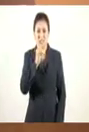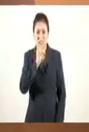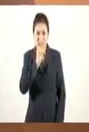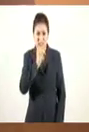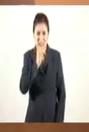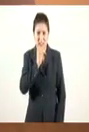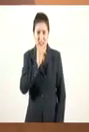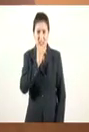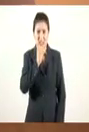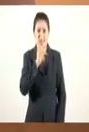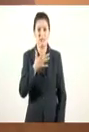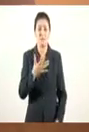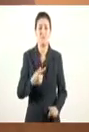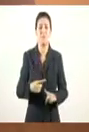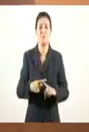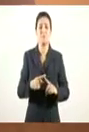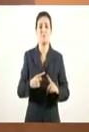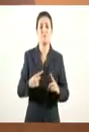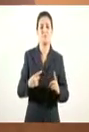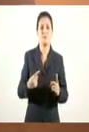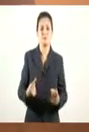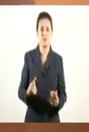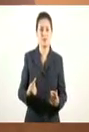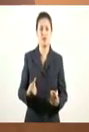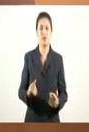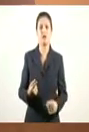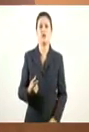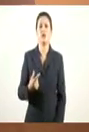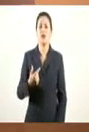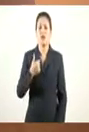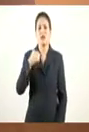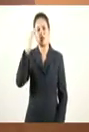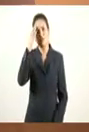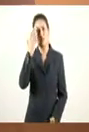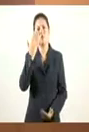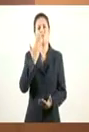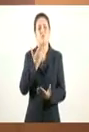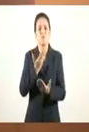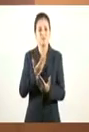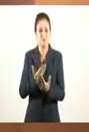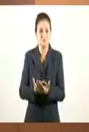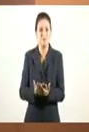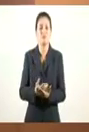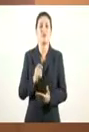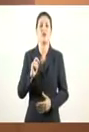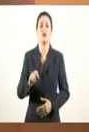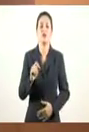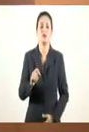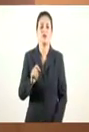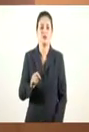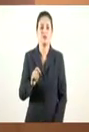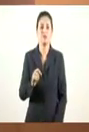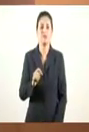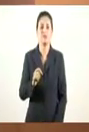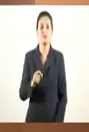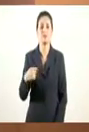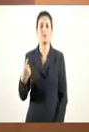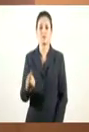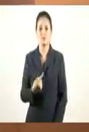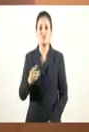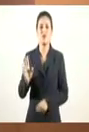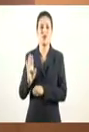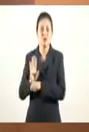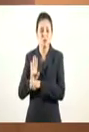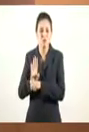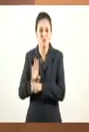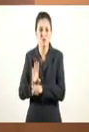tem uma forte convicção de que nós haveremos de ajudar, e já